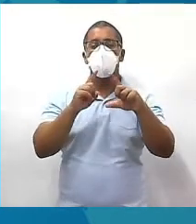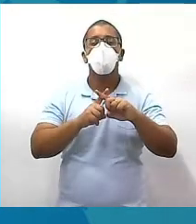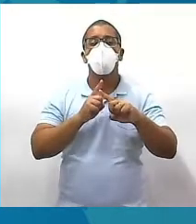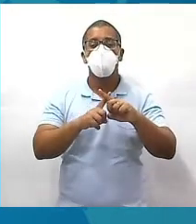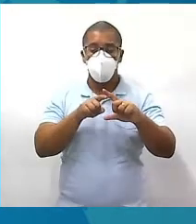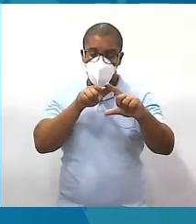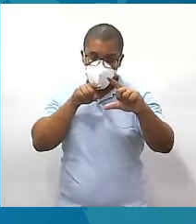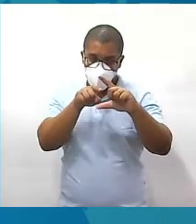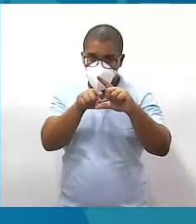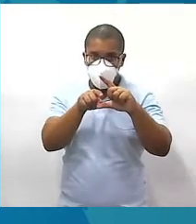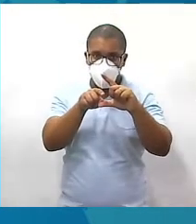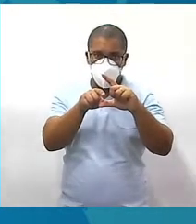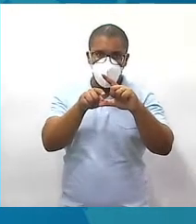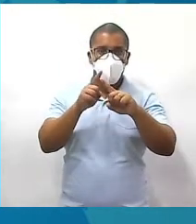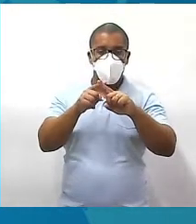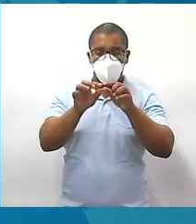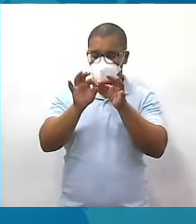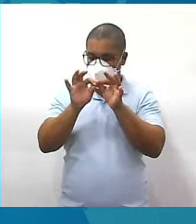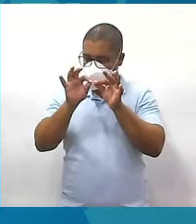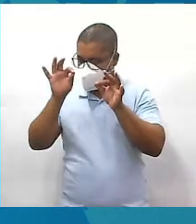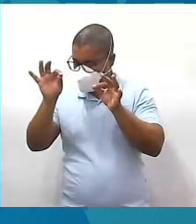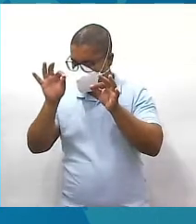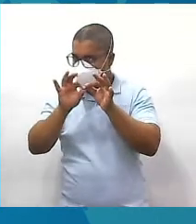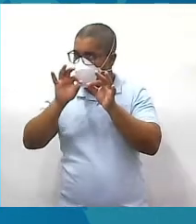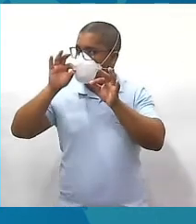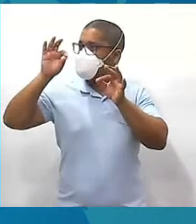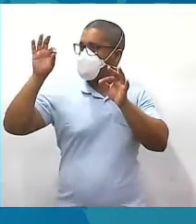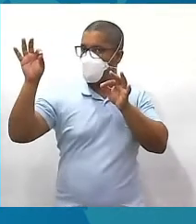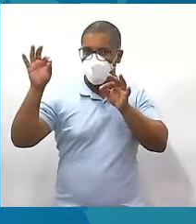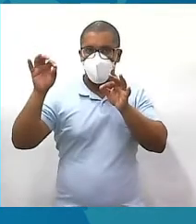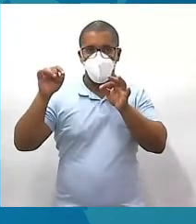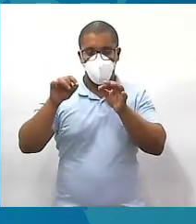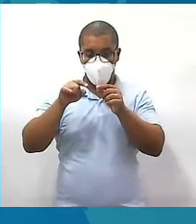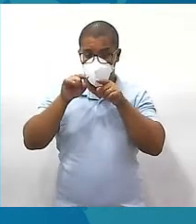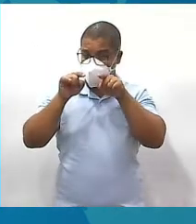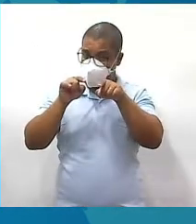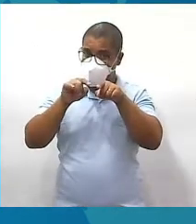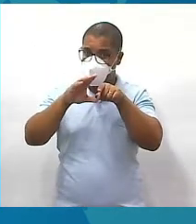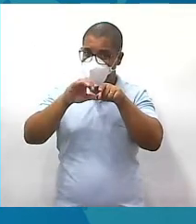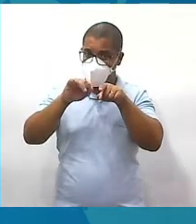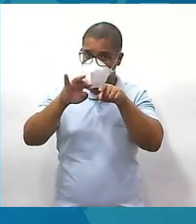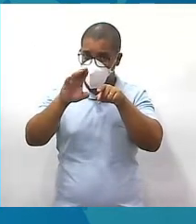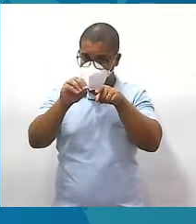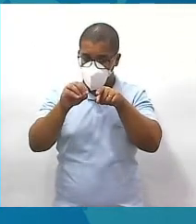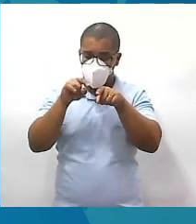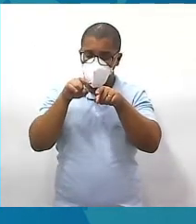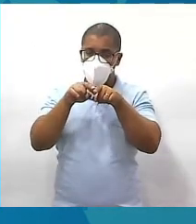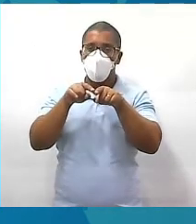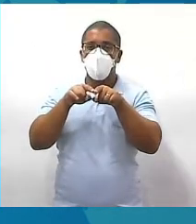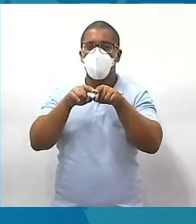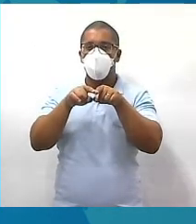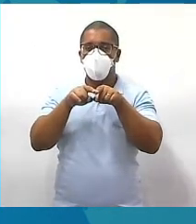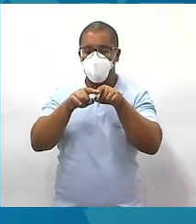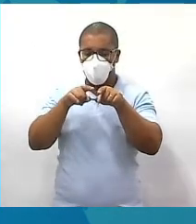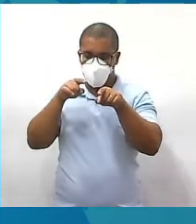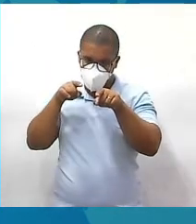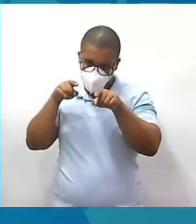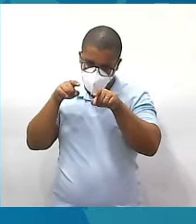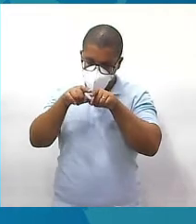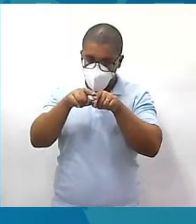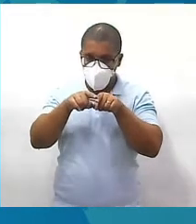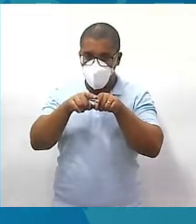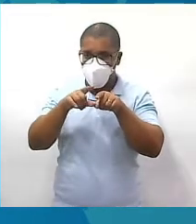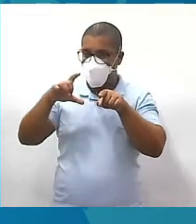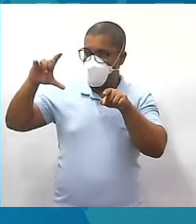é subdividido no mesmo raio para várias circunferências, tá bom? Senão ele fica fora de centro. Então, é o